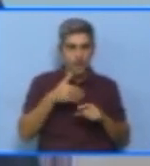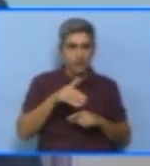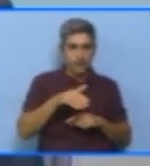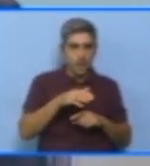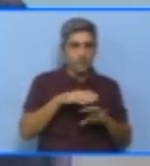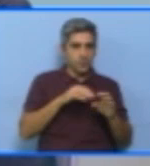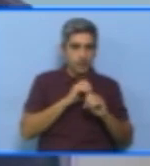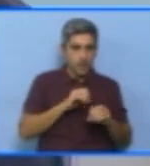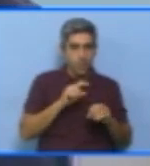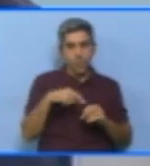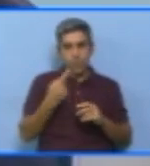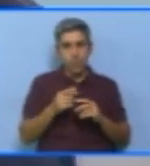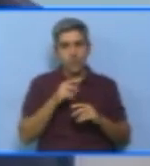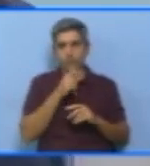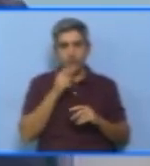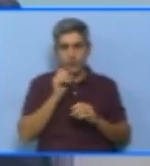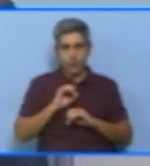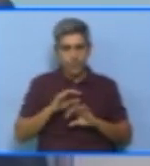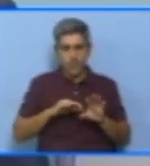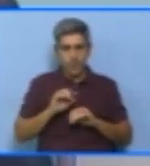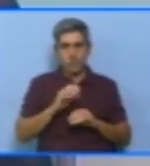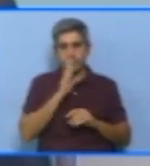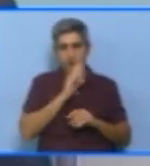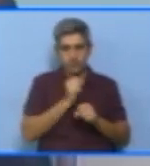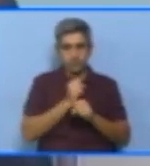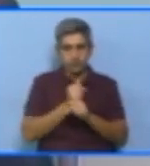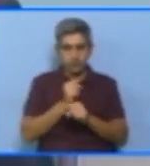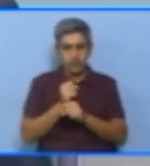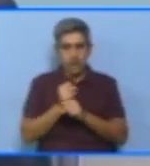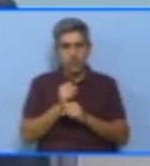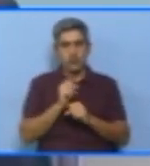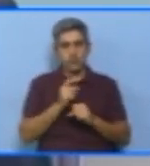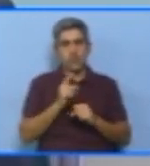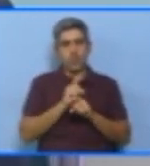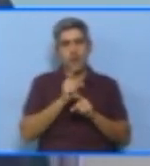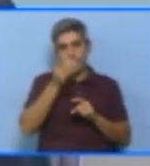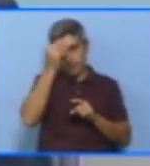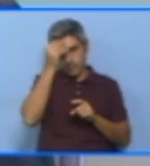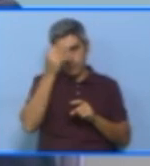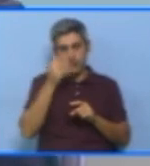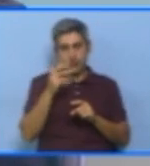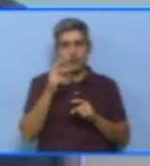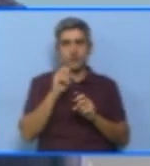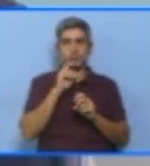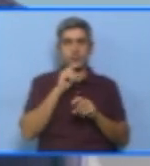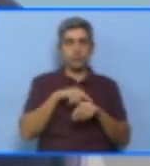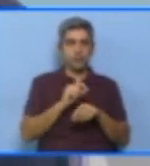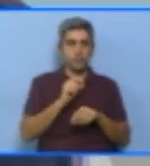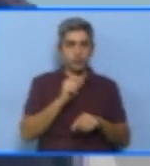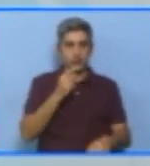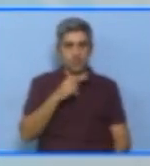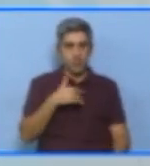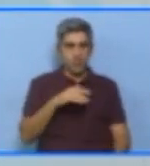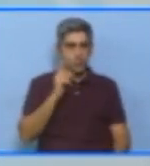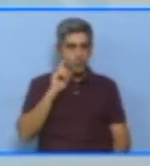não faz nada, e outro que não faz promessas e executa, fica para nós uma pequenina lição para este momento histórico. Há